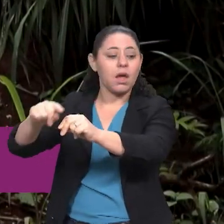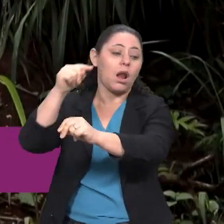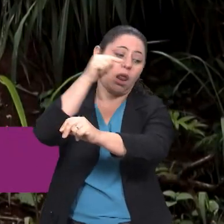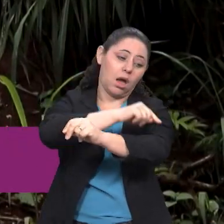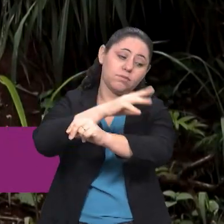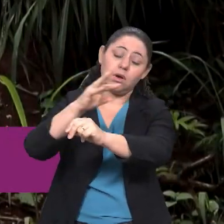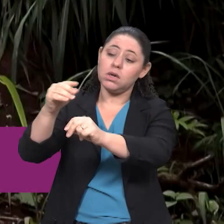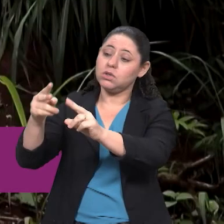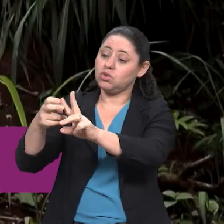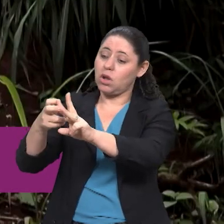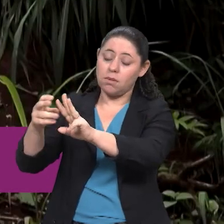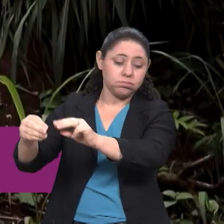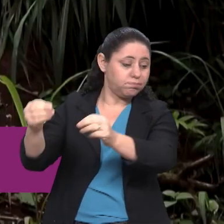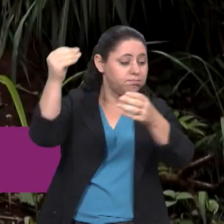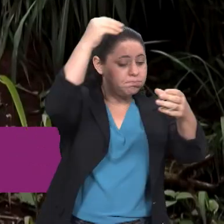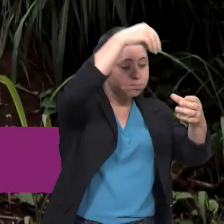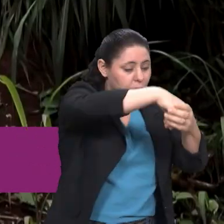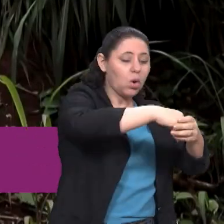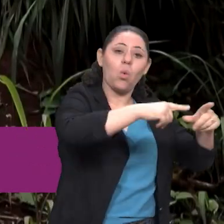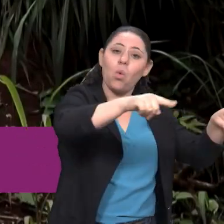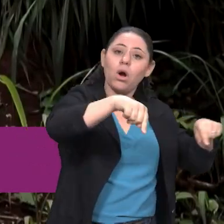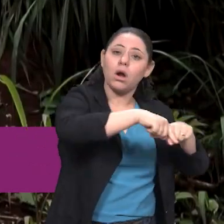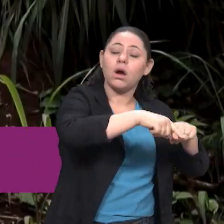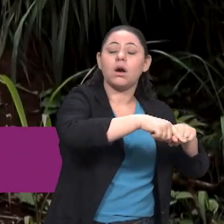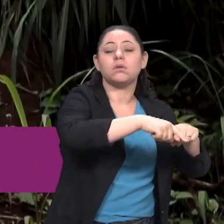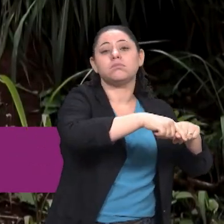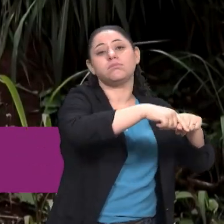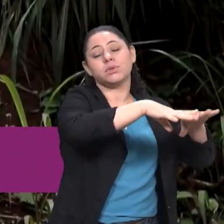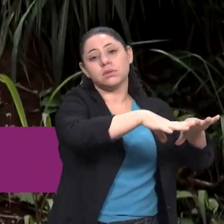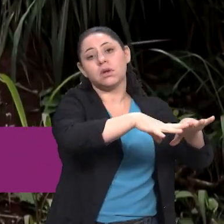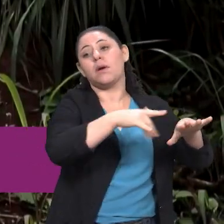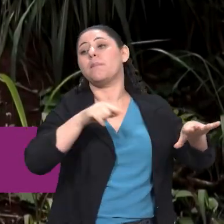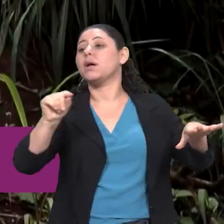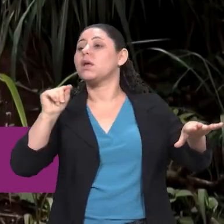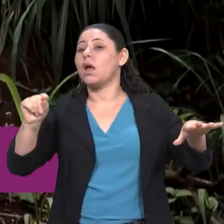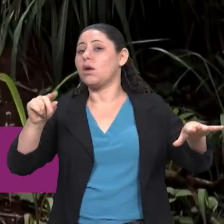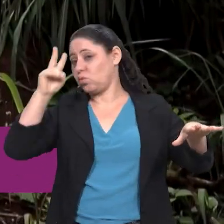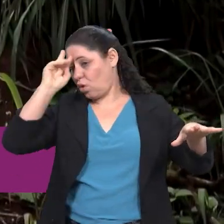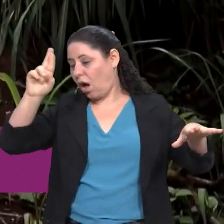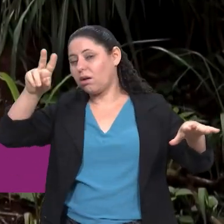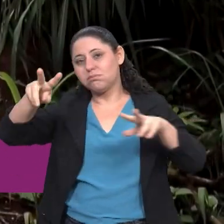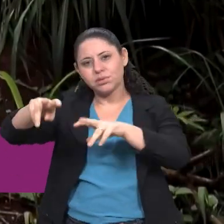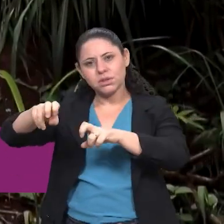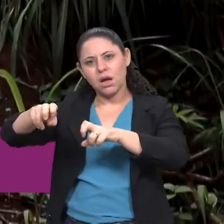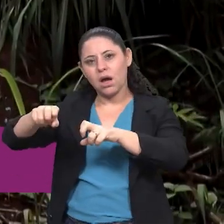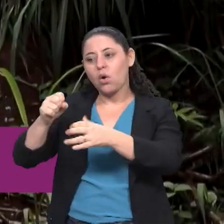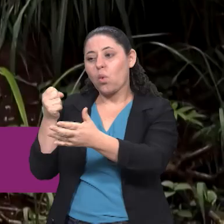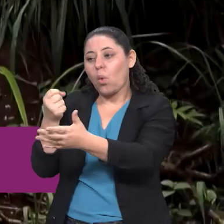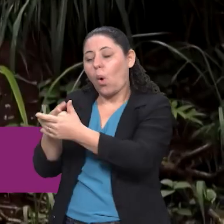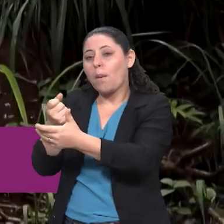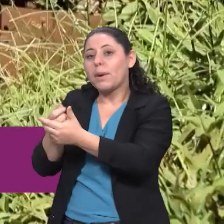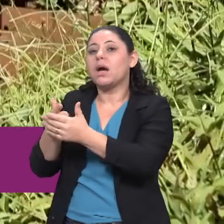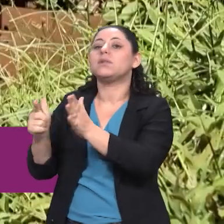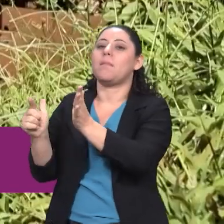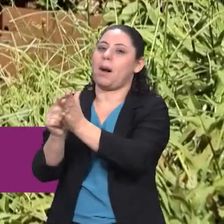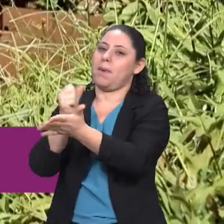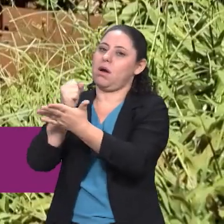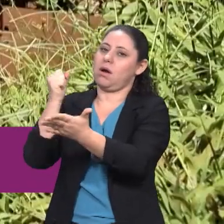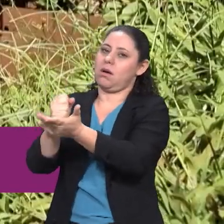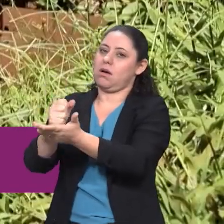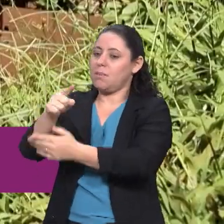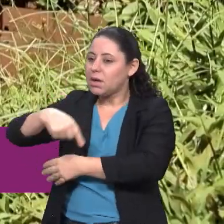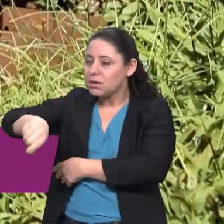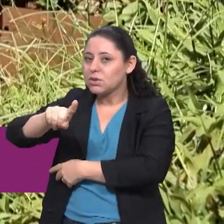que os produtores rurais viessem comprando títulos para justamente ocuparem essa região, para que nós